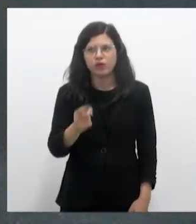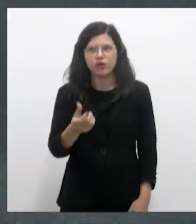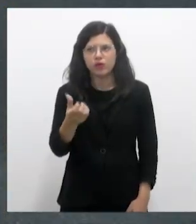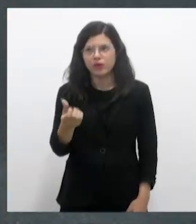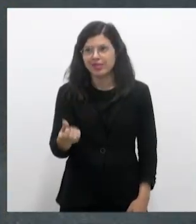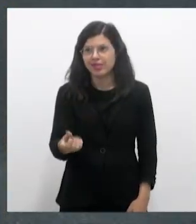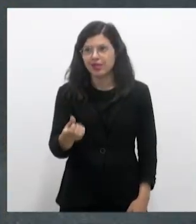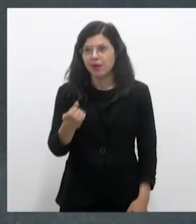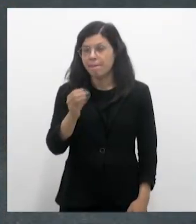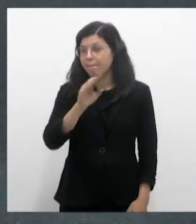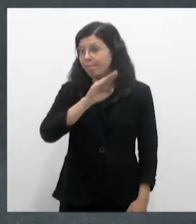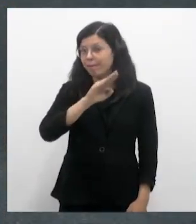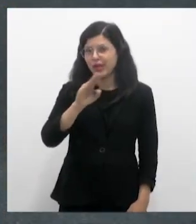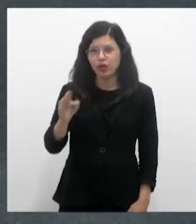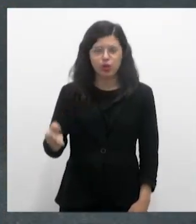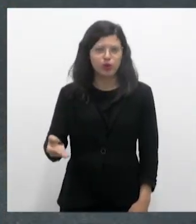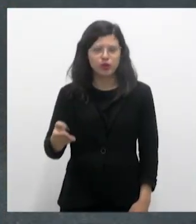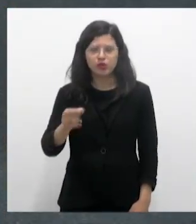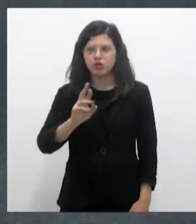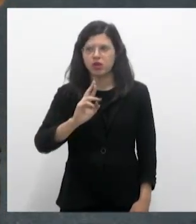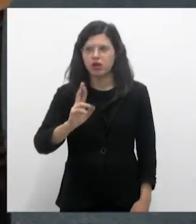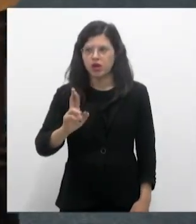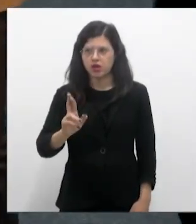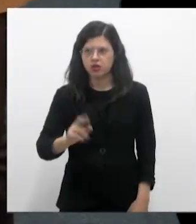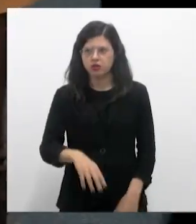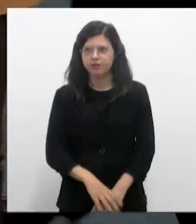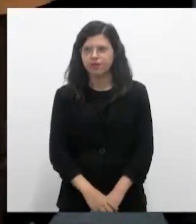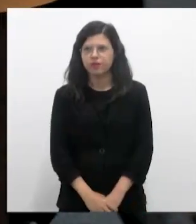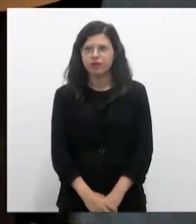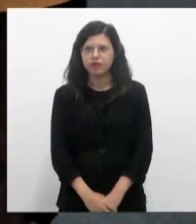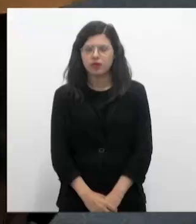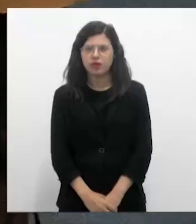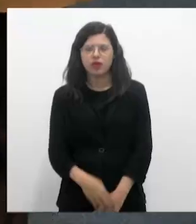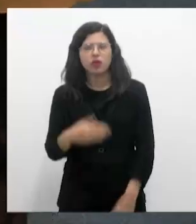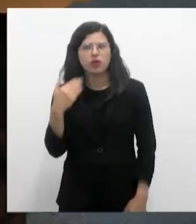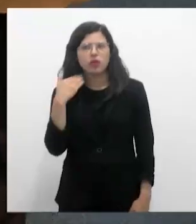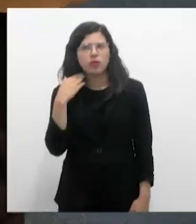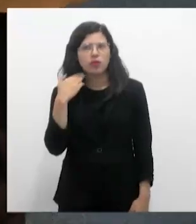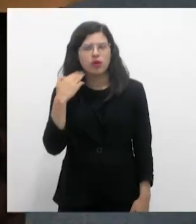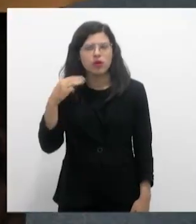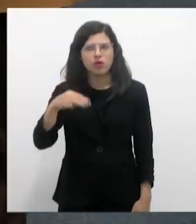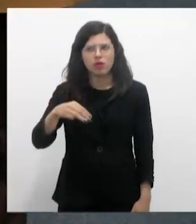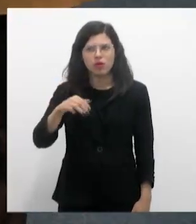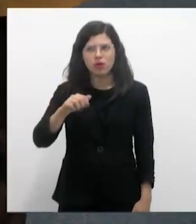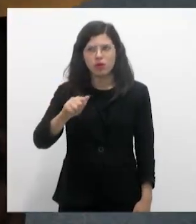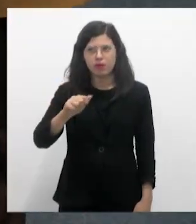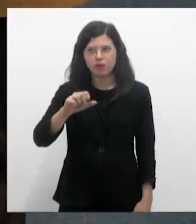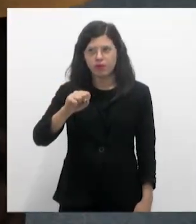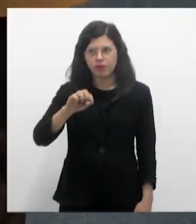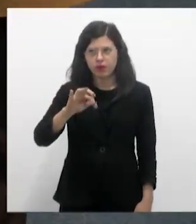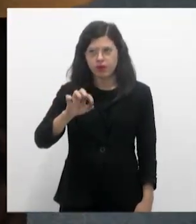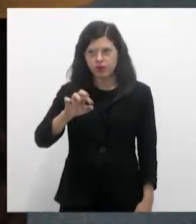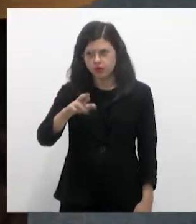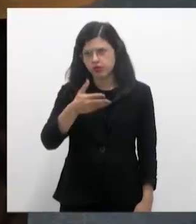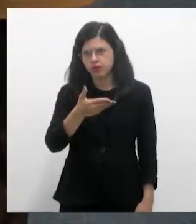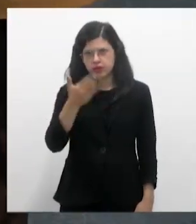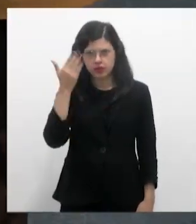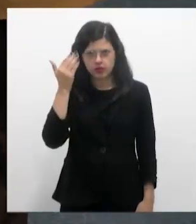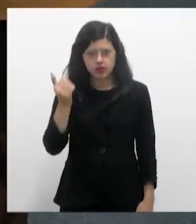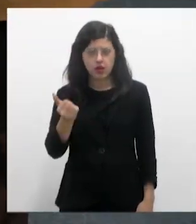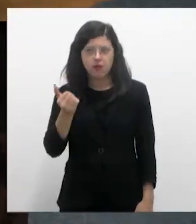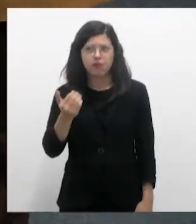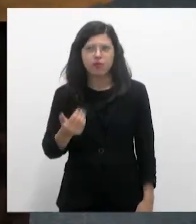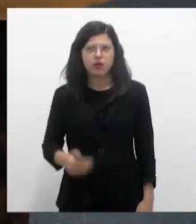2,6 bilhões de reais. E o Banco Master, como sabe Vossa Excelência,